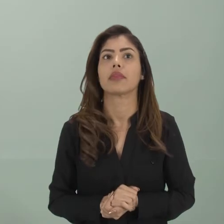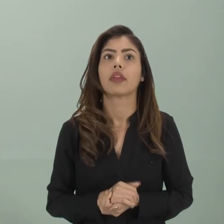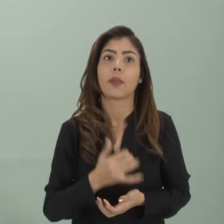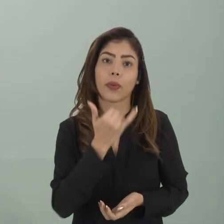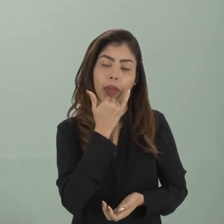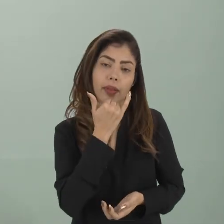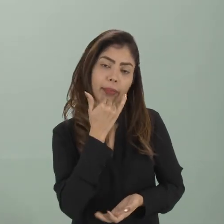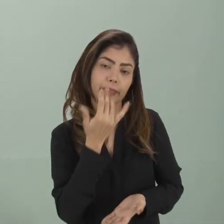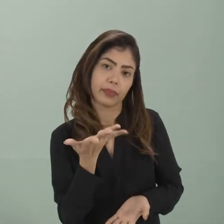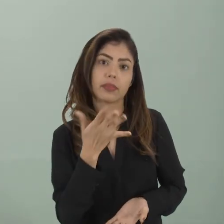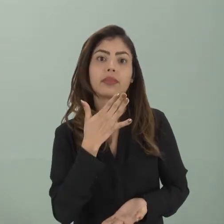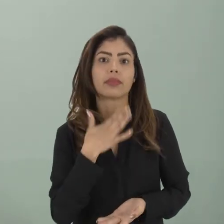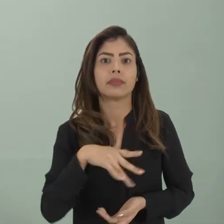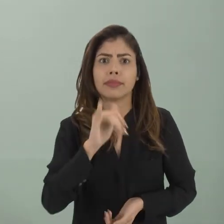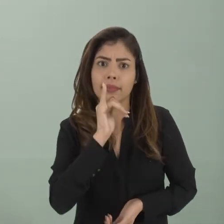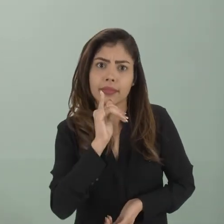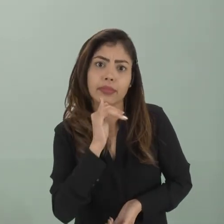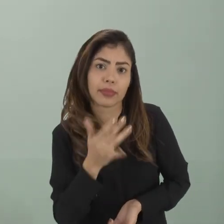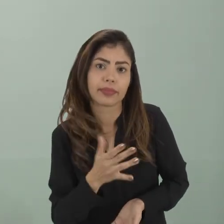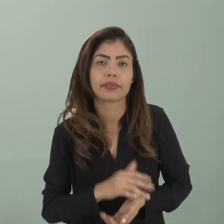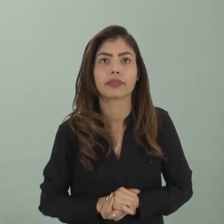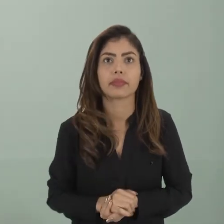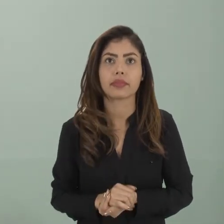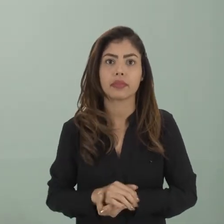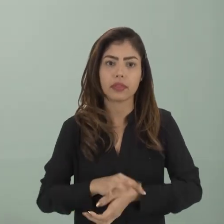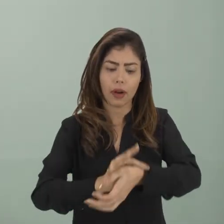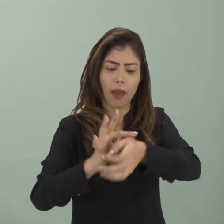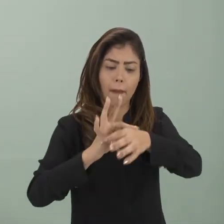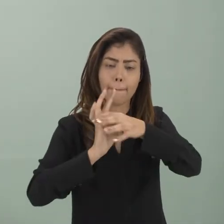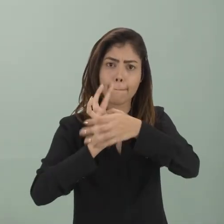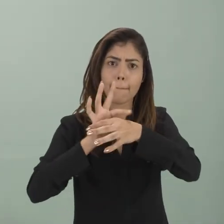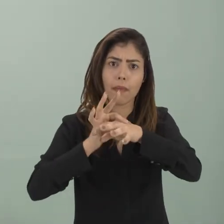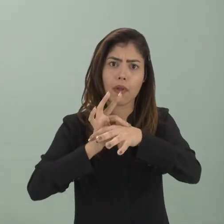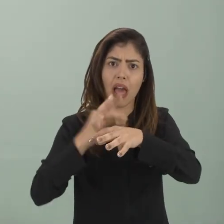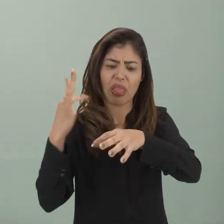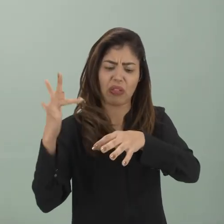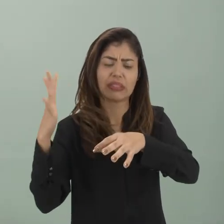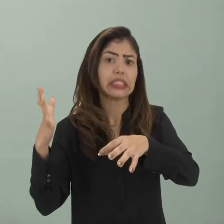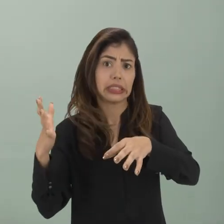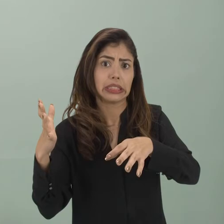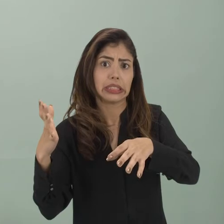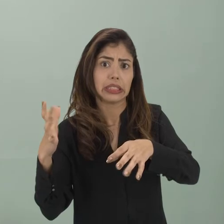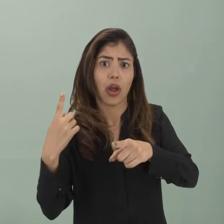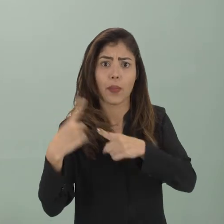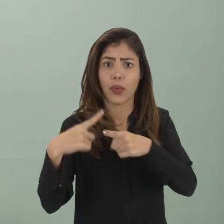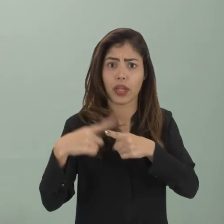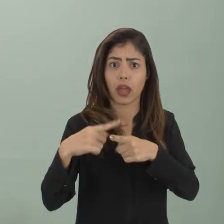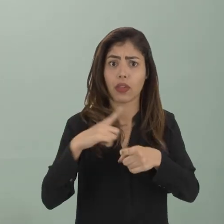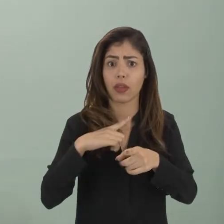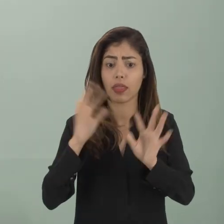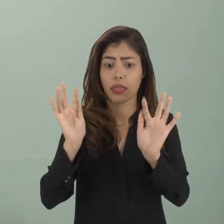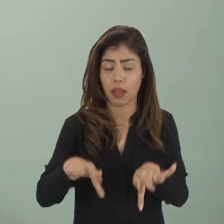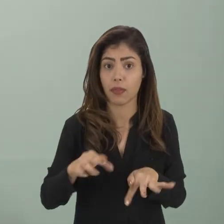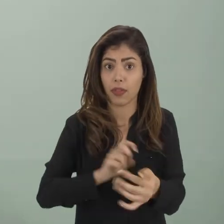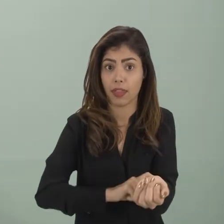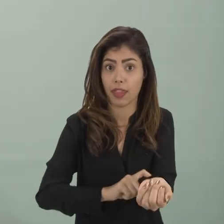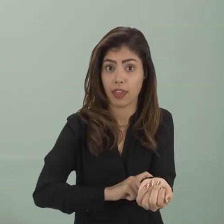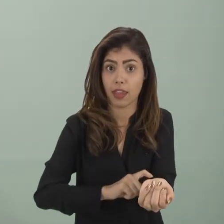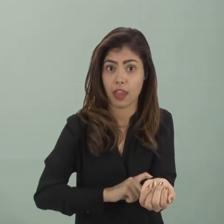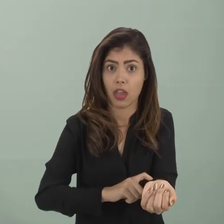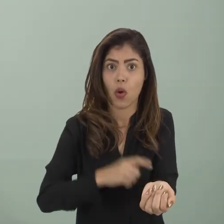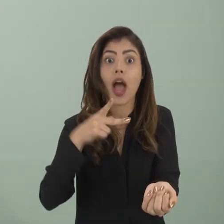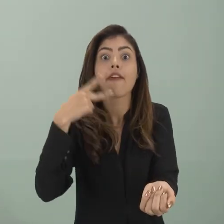por exemplo, no momento em que eu belisco a minha pele, eu sinto dor. Eu sinto dor porque eu tenho terminações nervosas